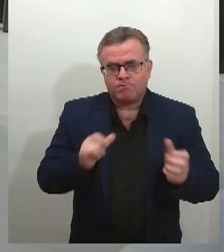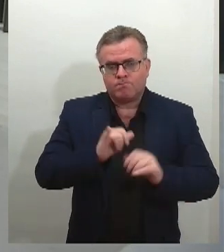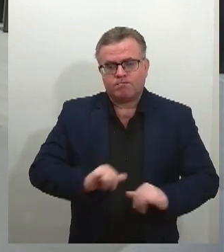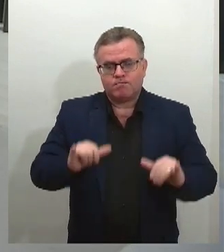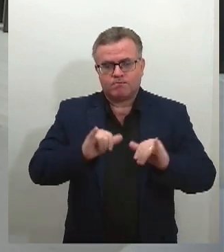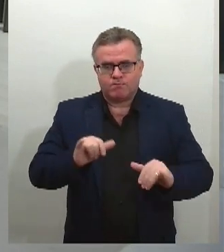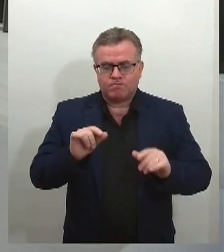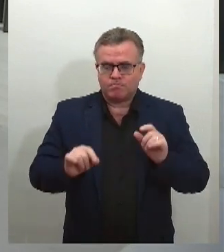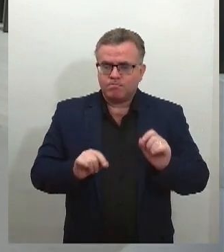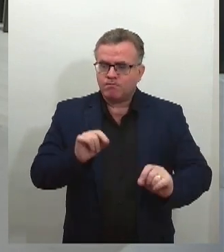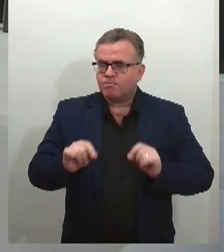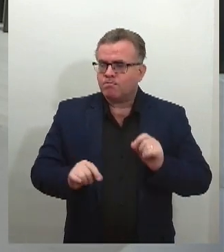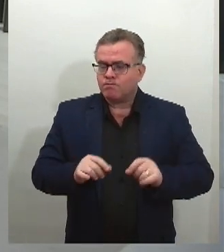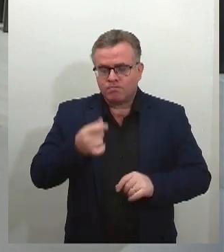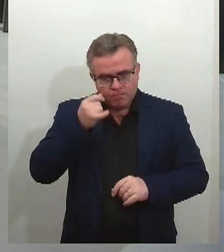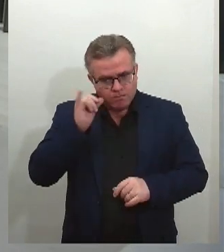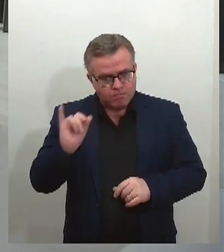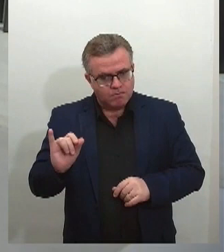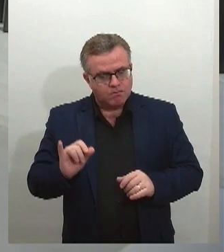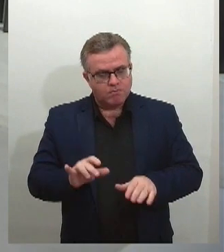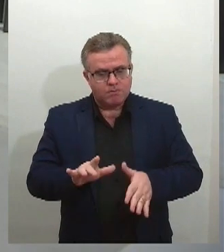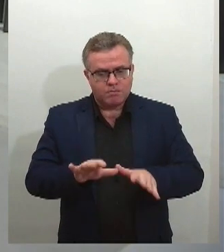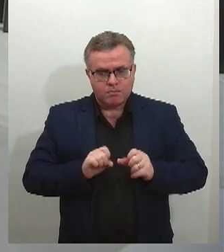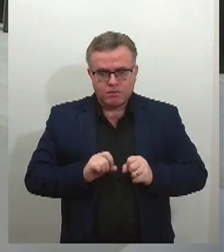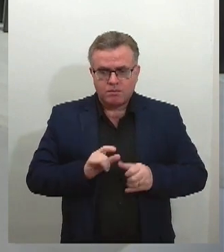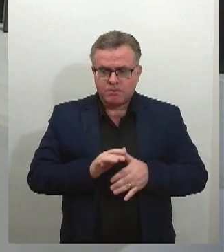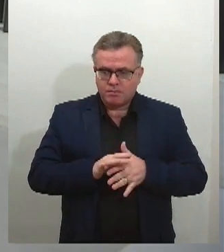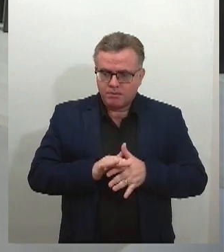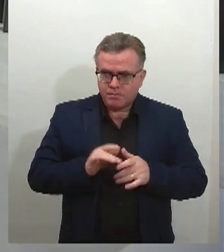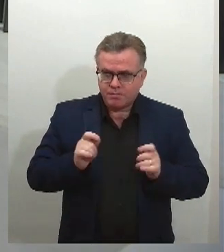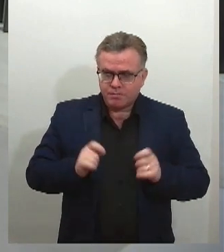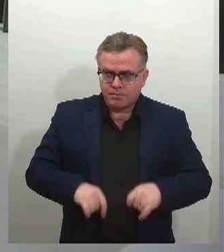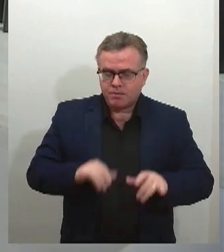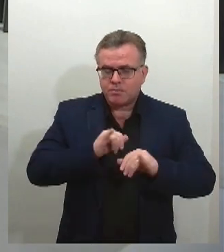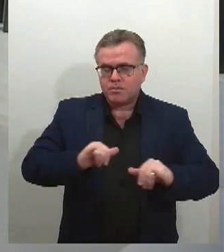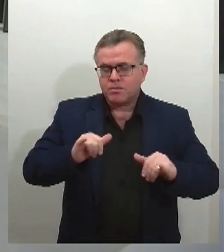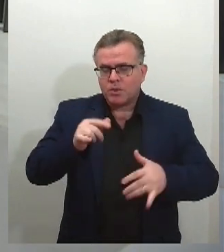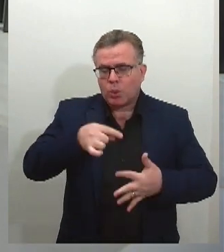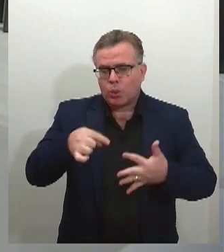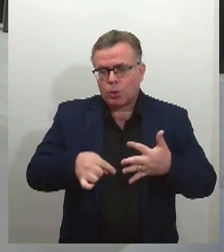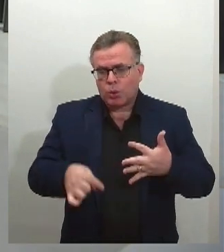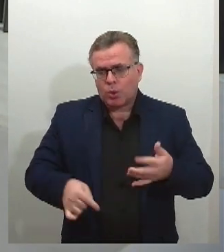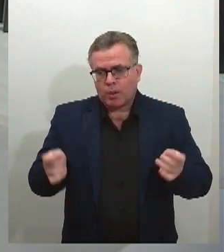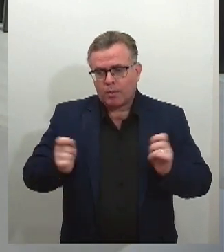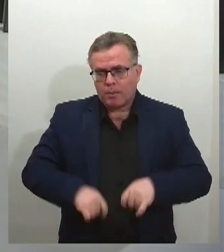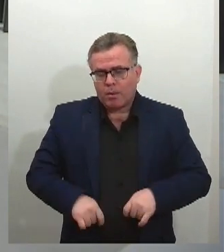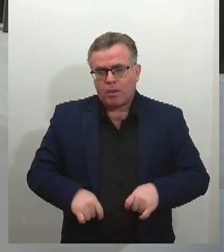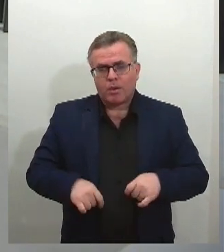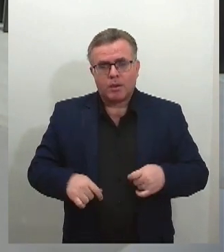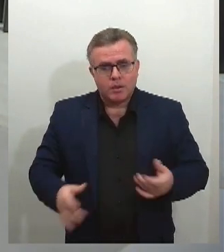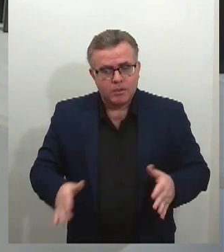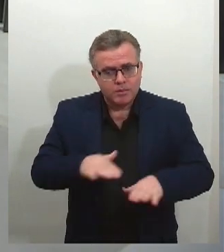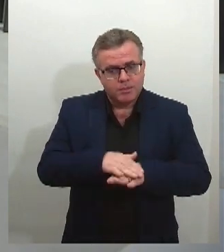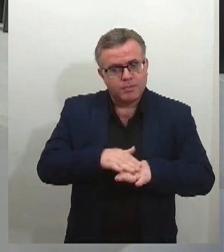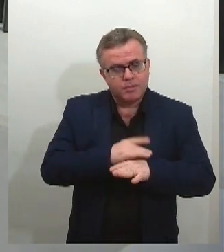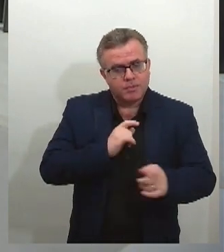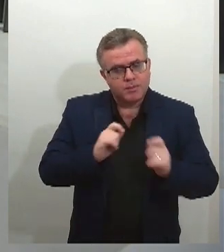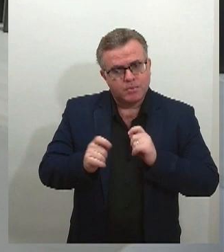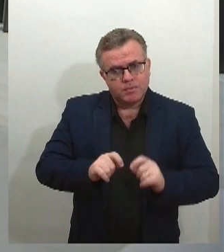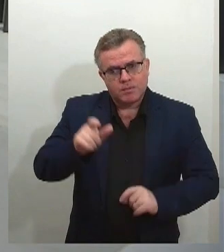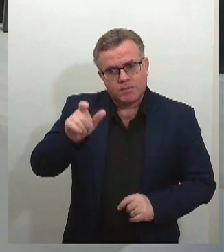contra o HPV e trazer mais informações sobre esse vírus e o que ele pode causar, nós vamos conversar a partir de agora com o